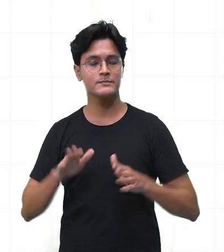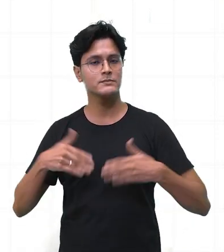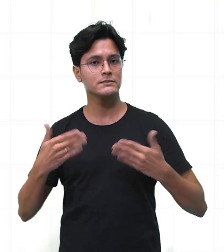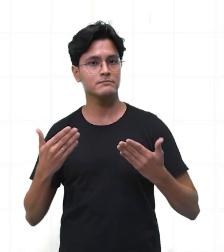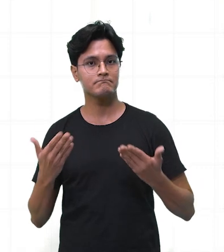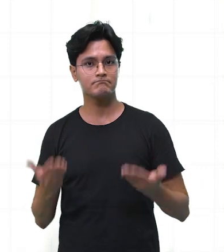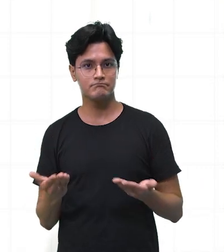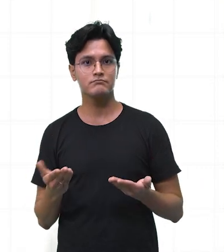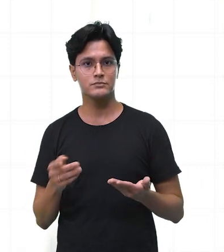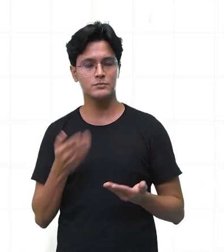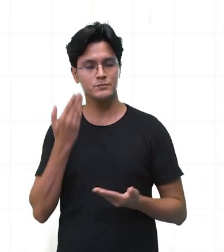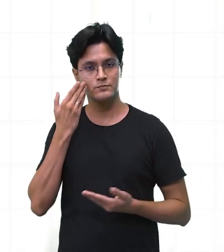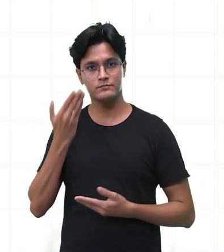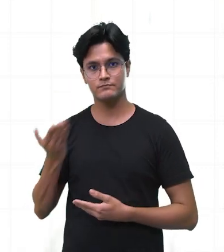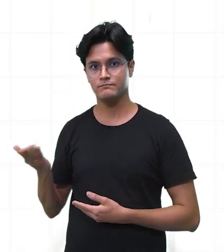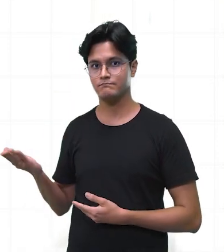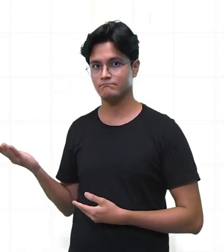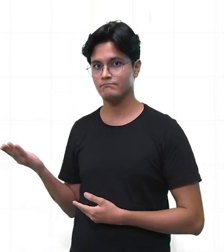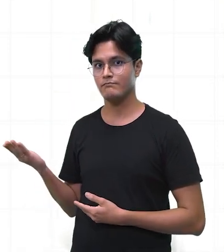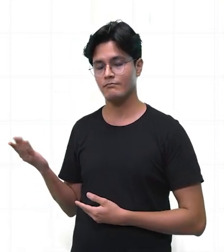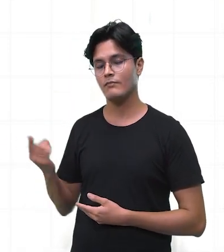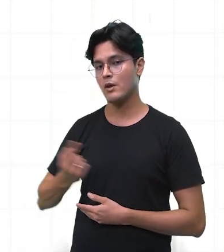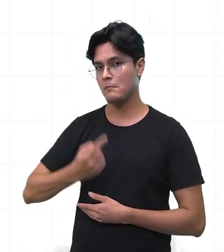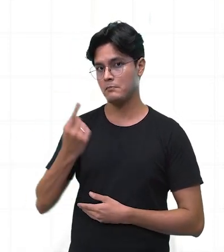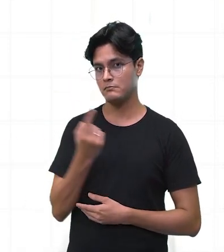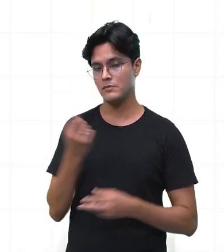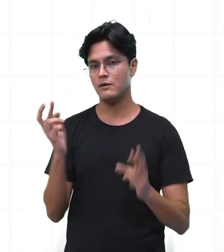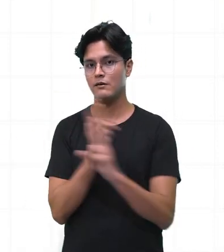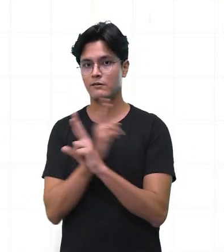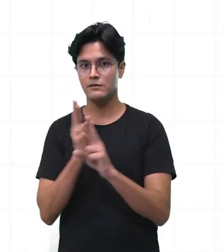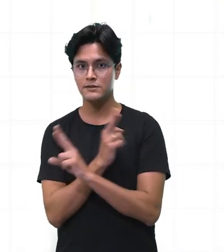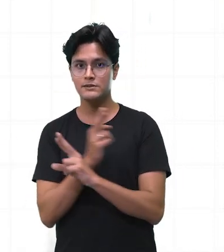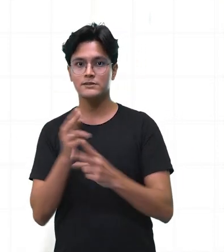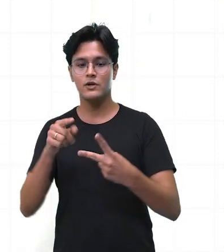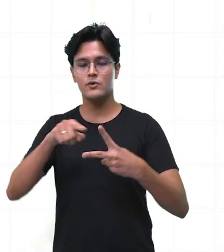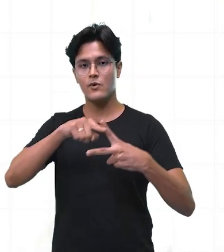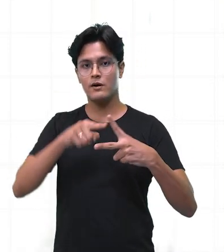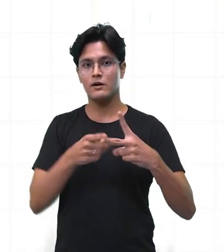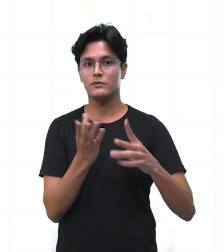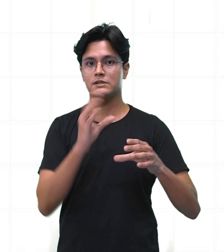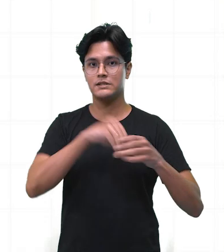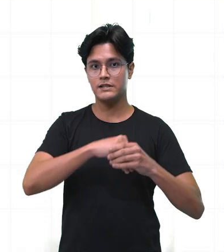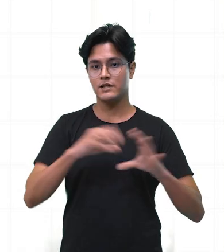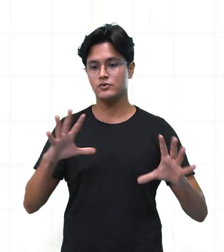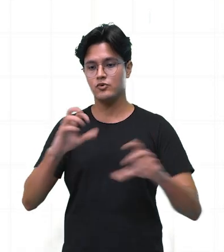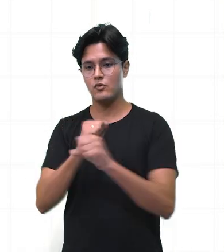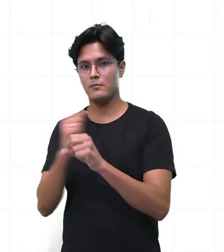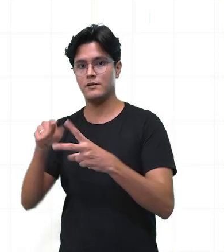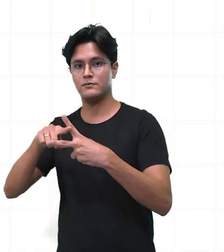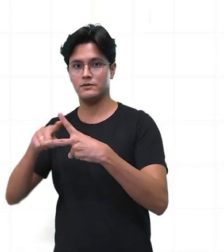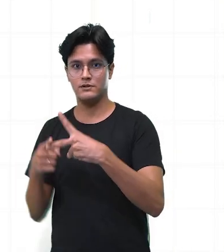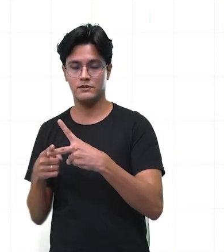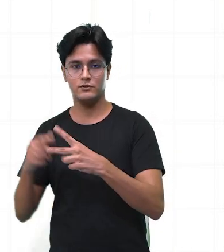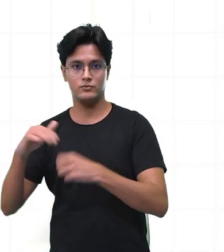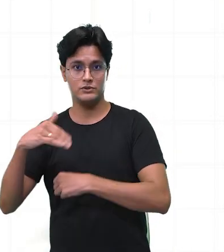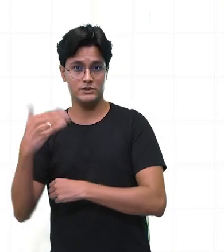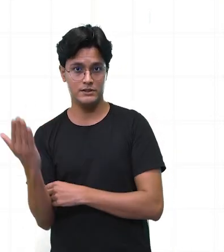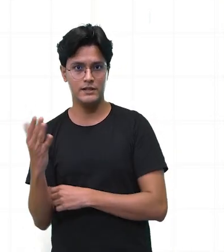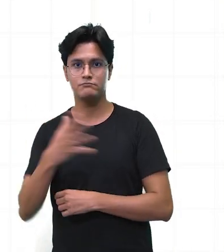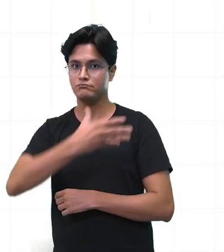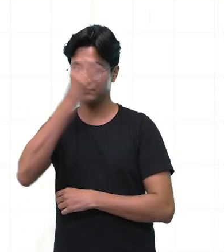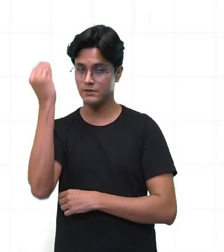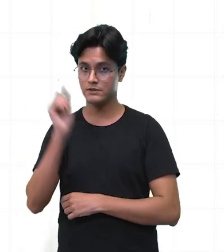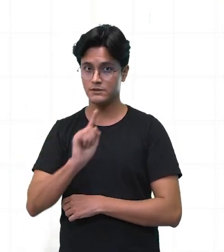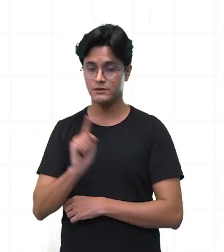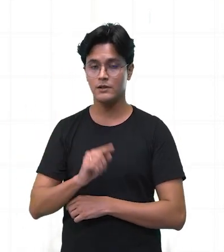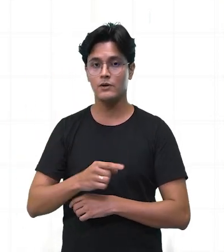Então, está aí a nossa primeira relação do ângulo interno com o ângulo externo. Não esqueçam. Ângulo interno com